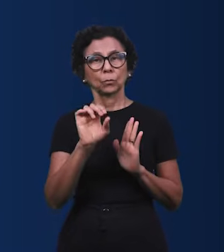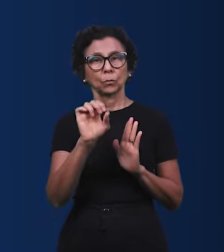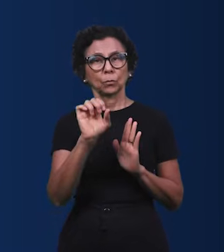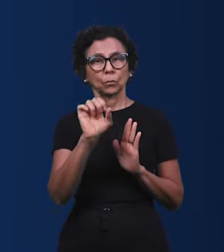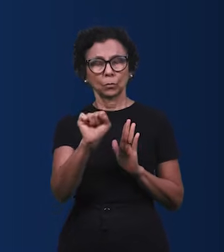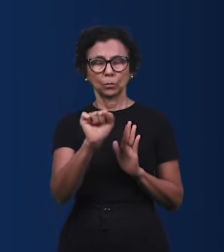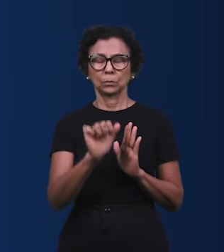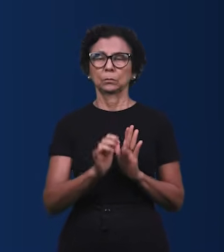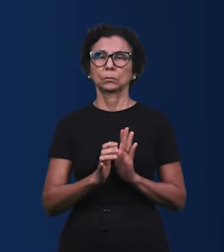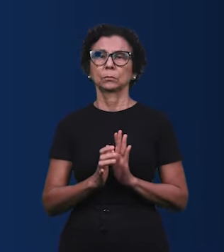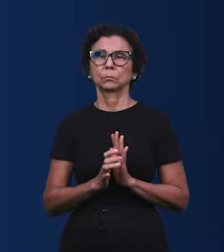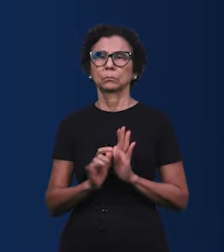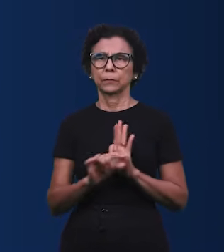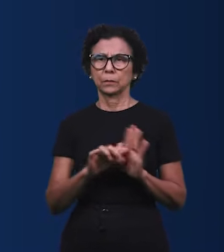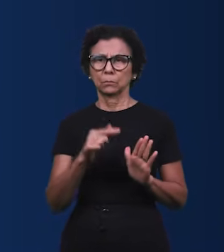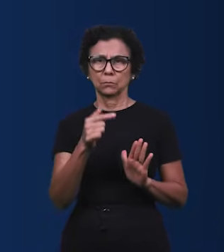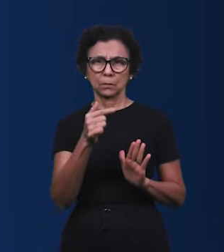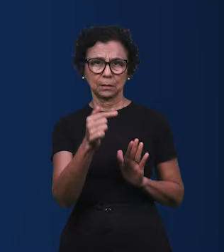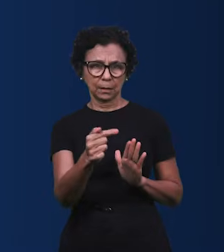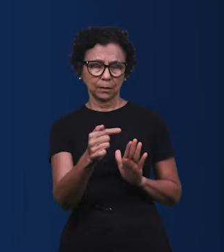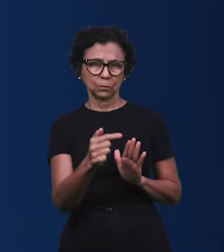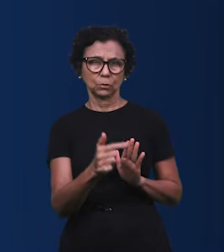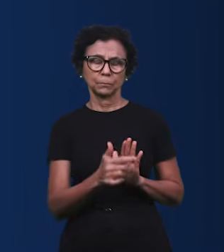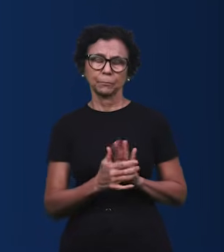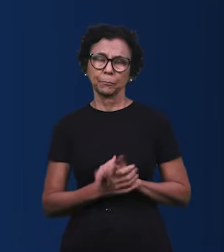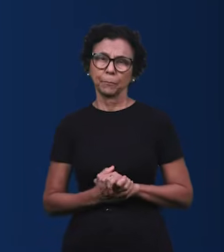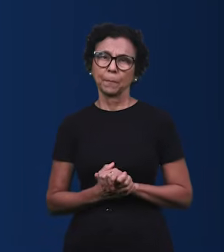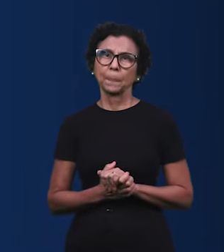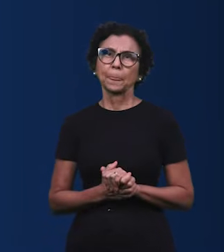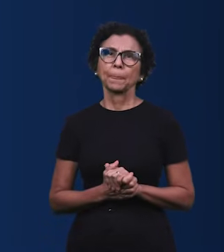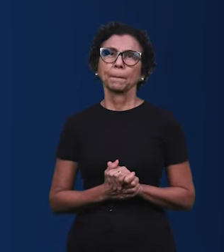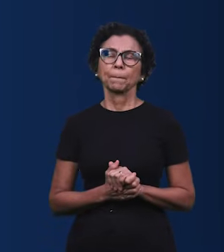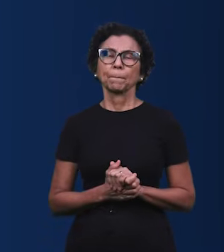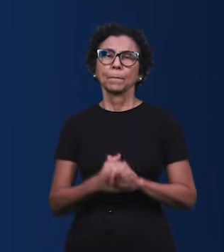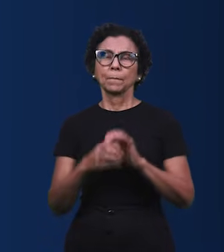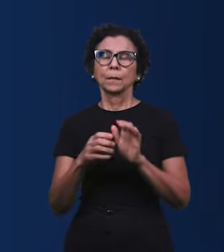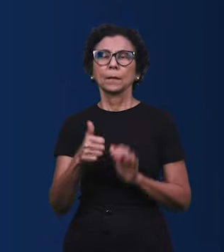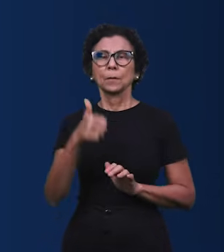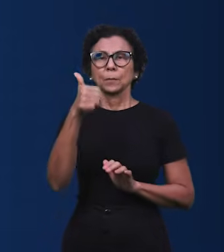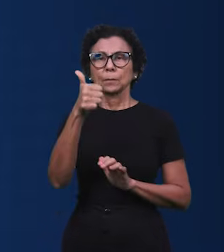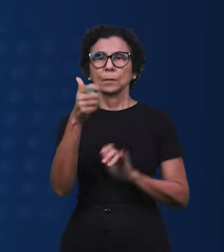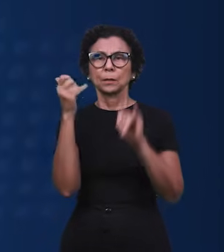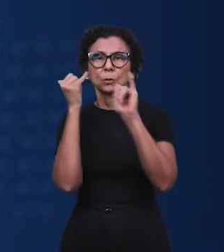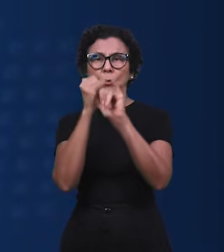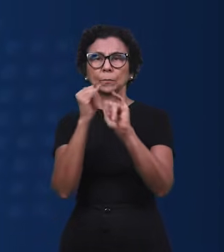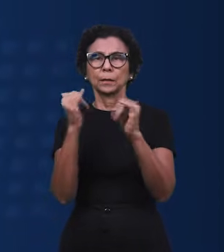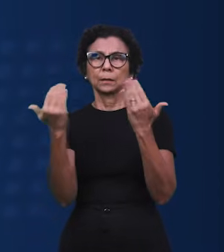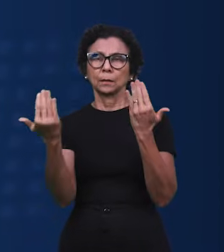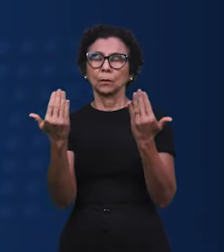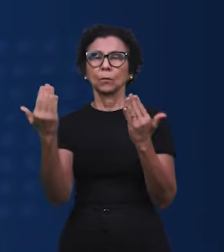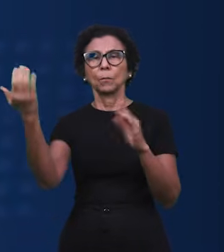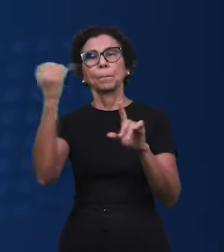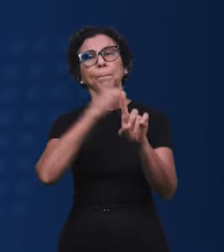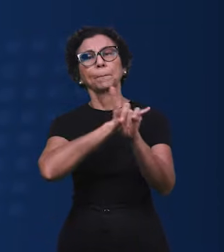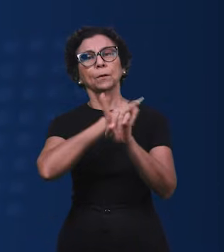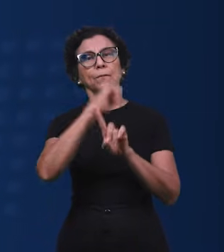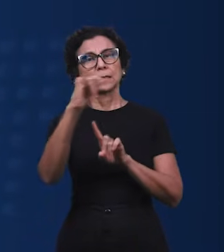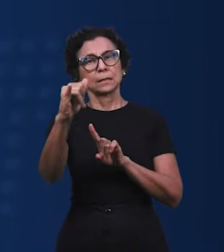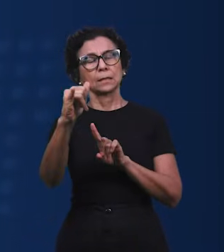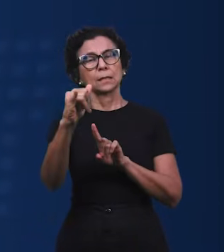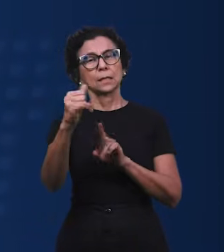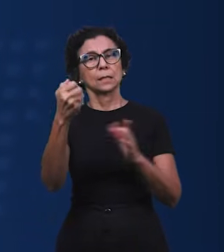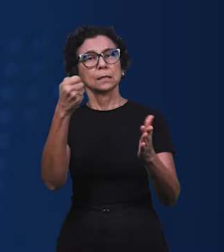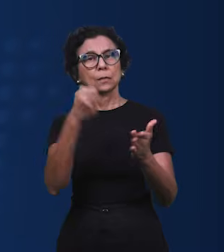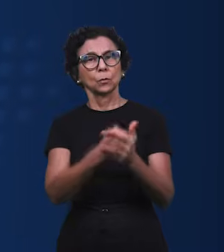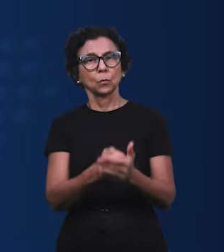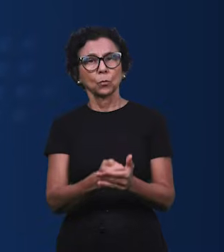8, versículo 7, que fala da primeira trombeta. Então, quando o anjo toca a sua primeira